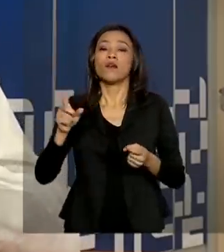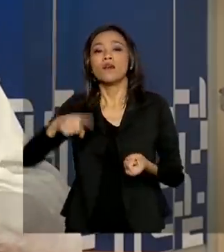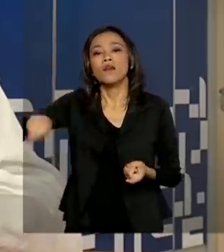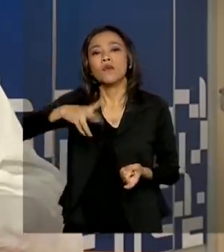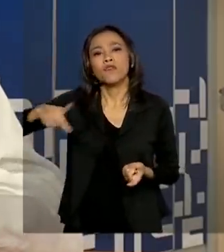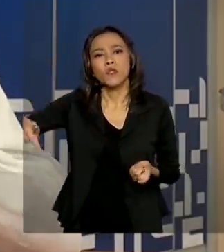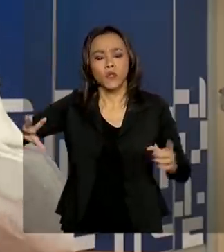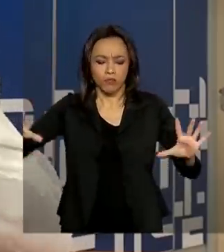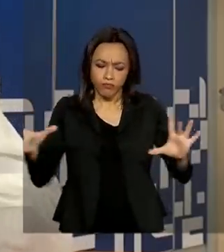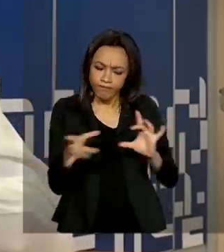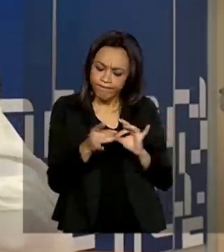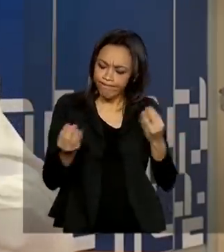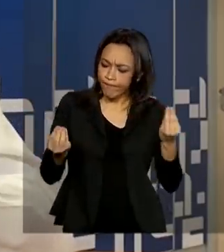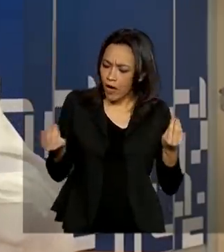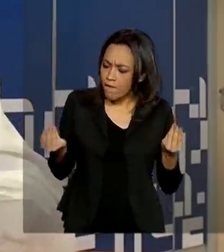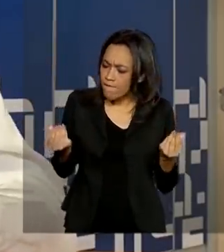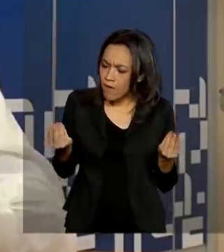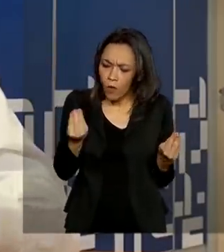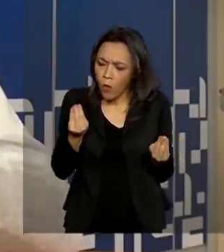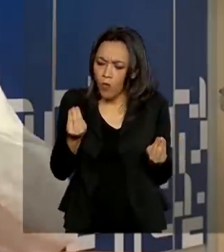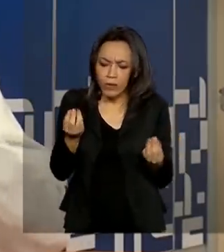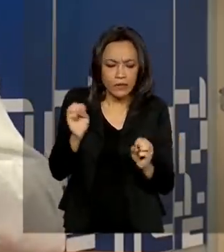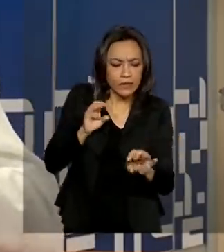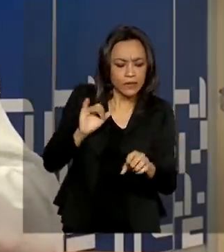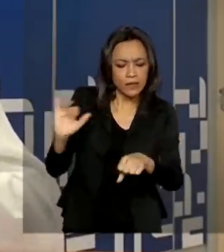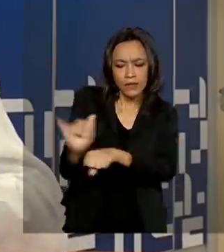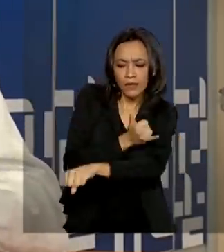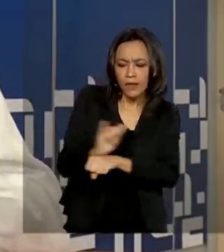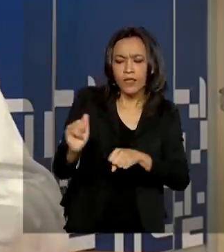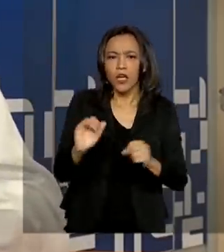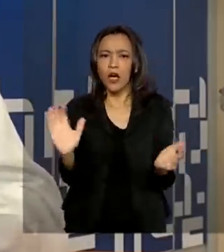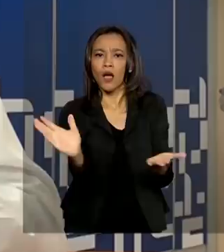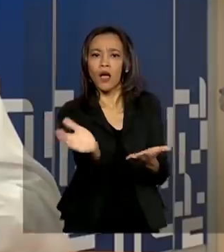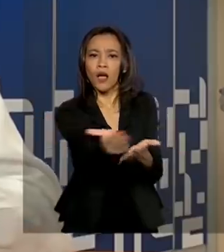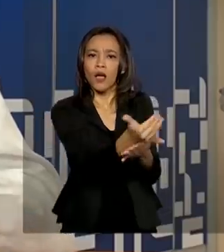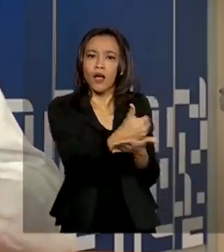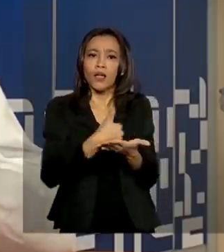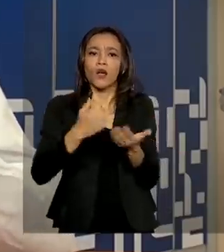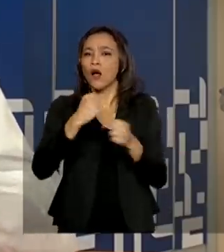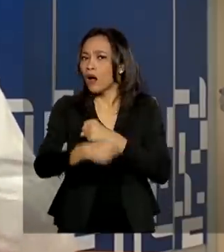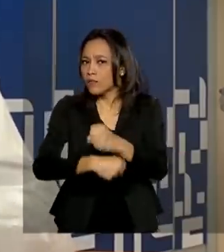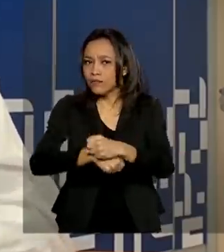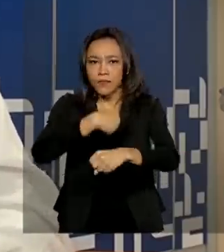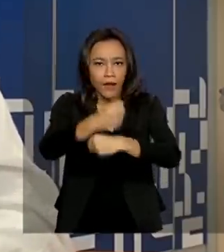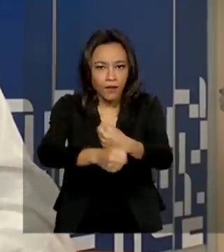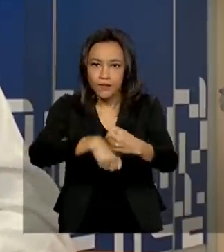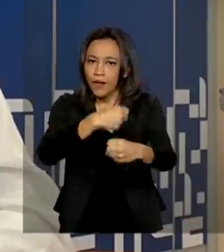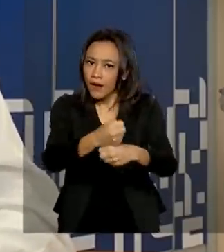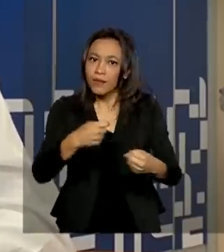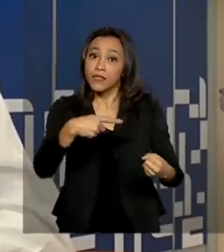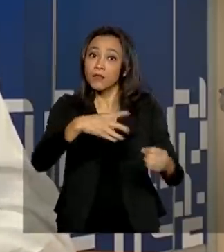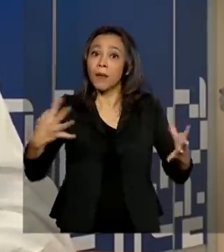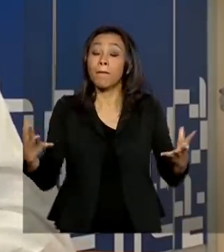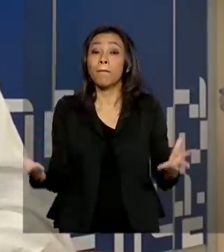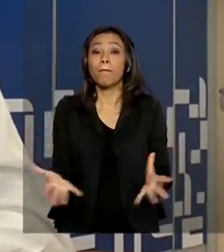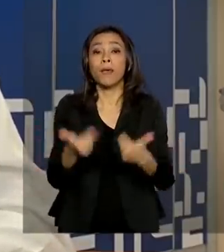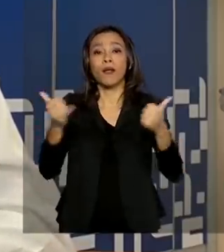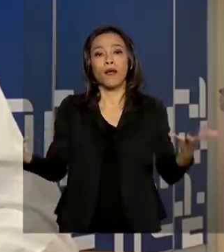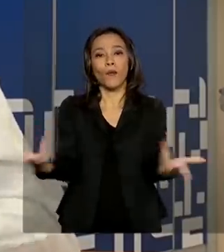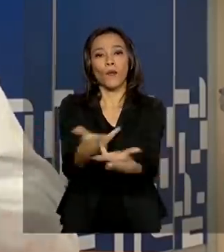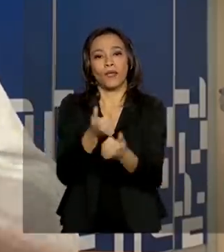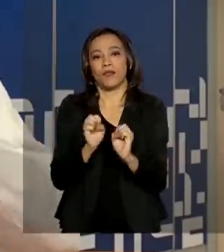poderão estabelecer estratégias a partir das informações que virão todos os anos para poder melhorar a qualidade do ensino.